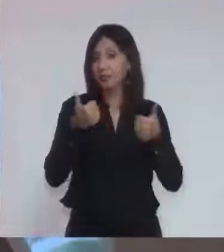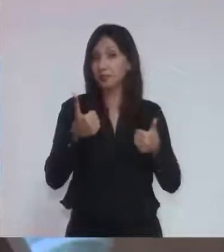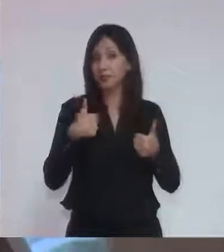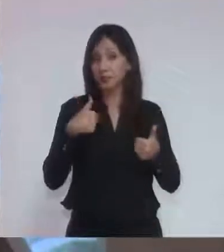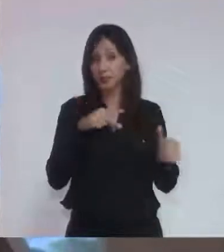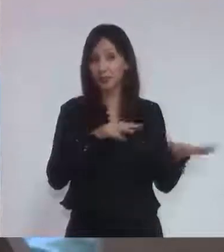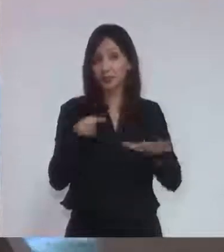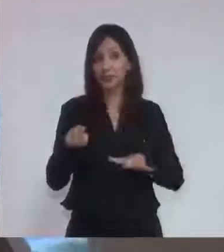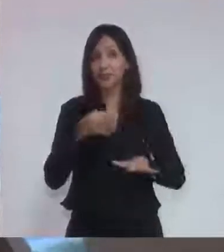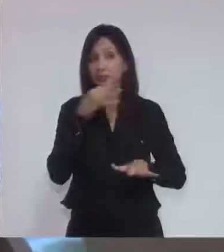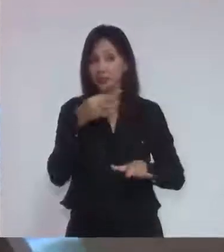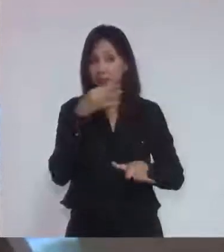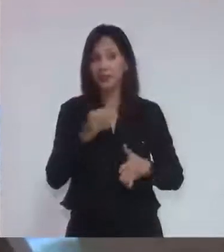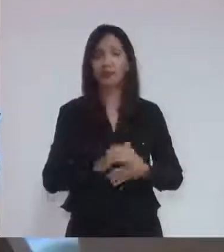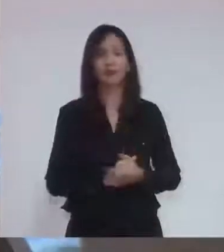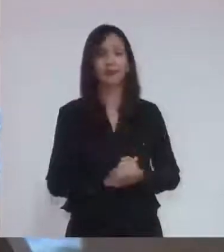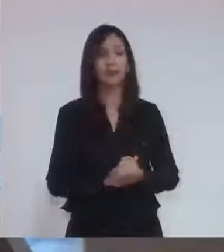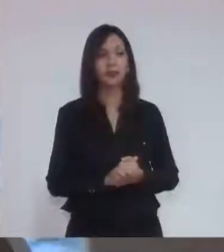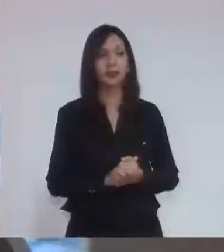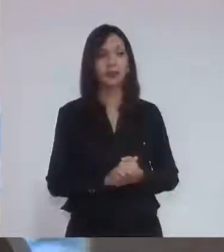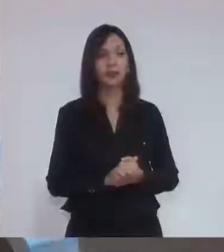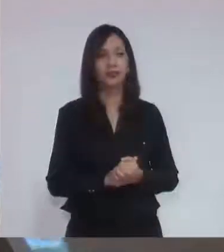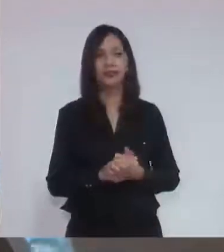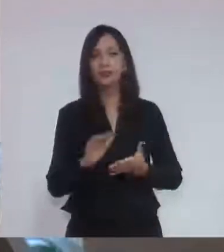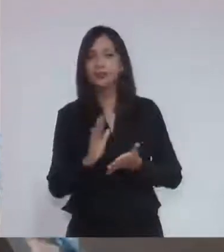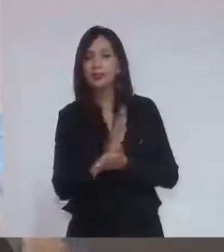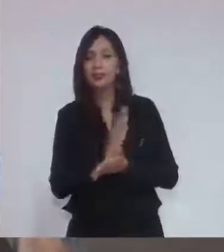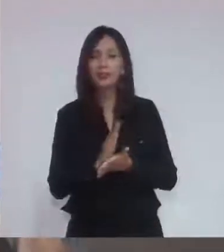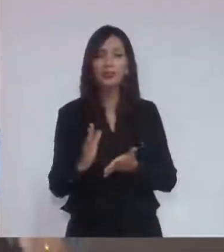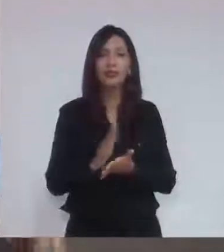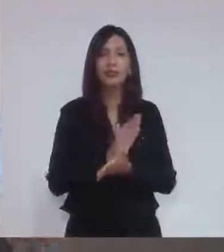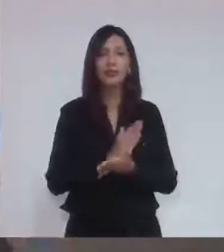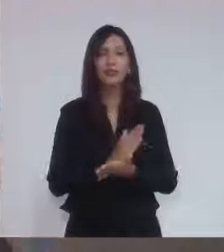essa semana sugerir, porque algumas